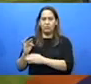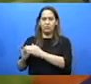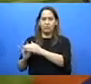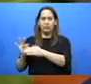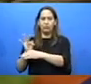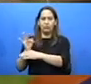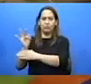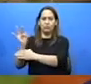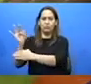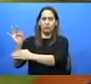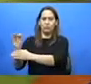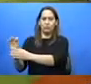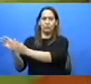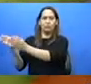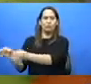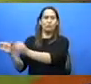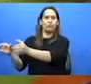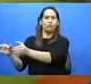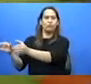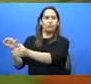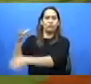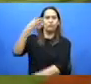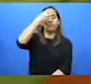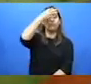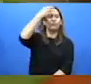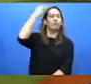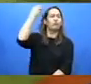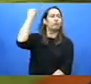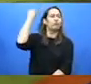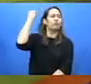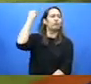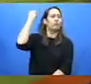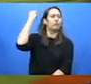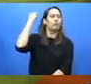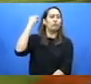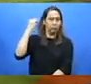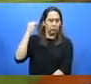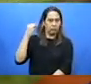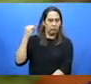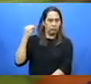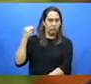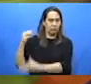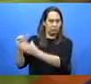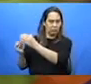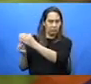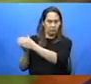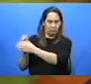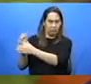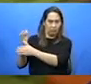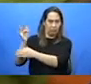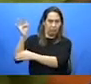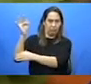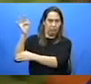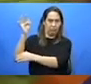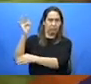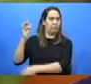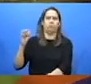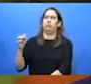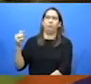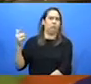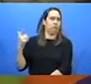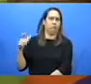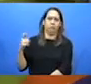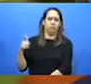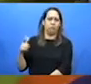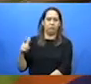sem nenhum tipo de cuidado, essa plantinha vai crescer, vai ser uma plantinha bonita e forte? Não, né?